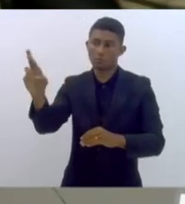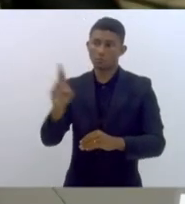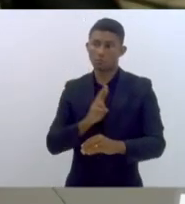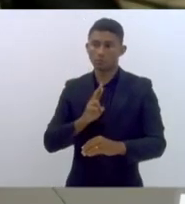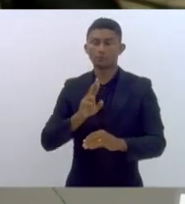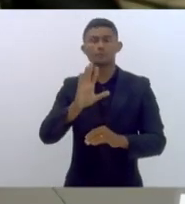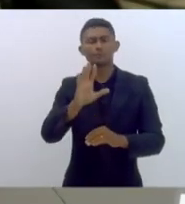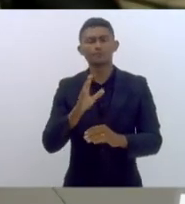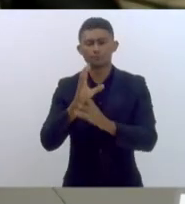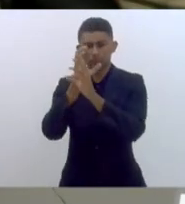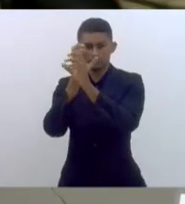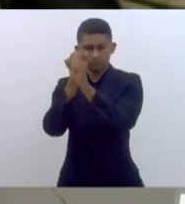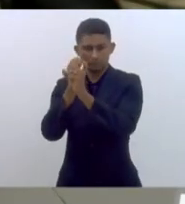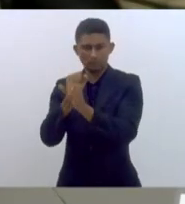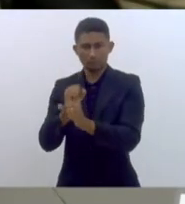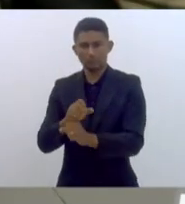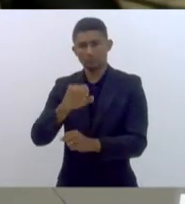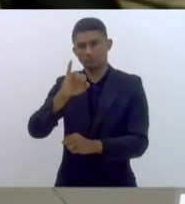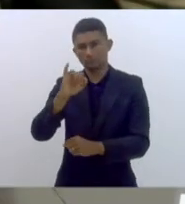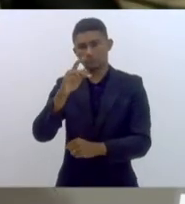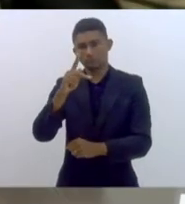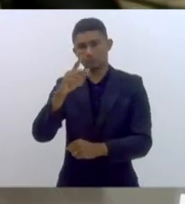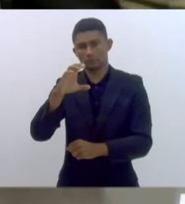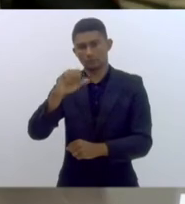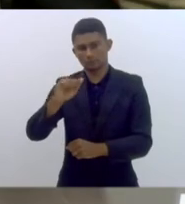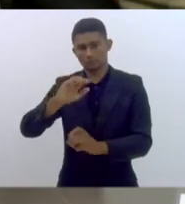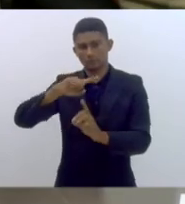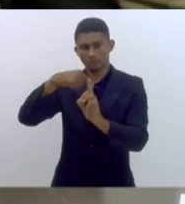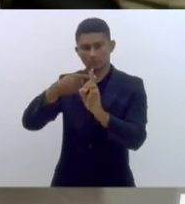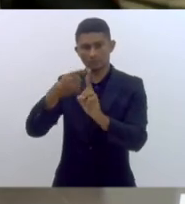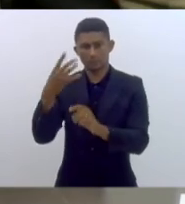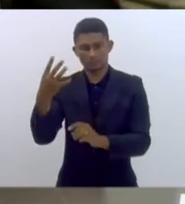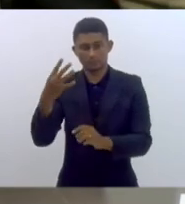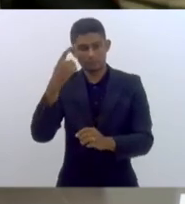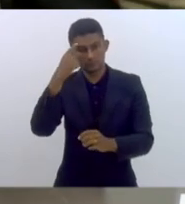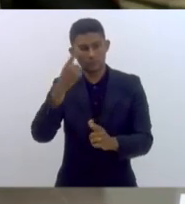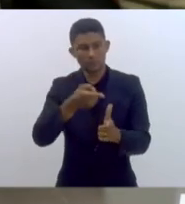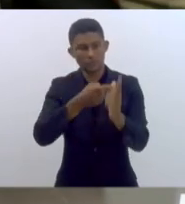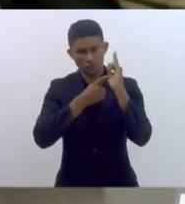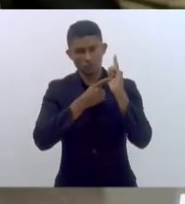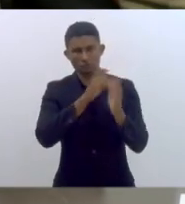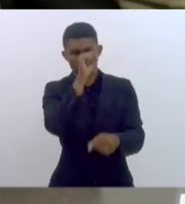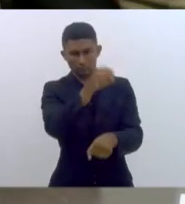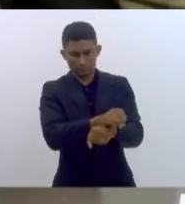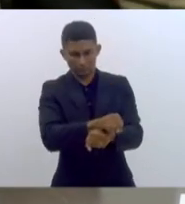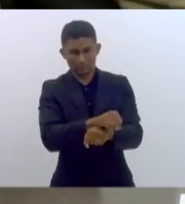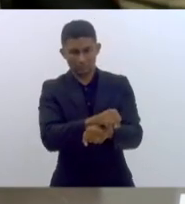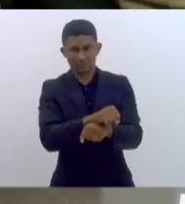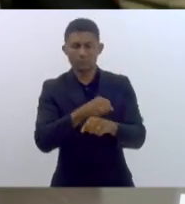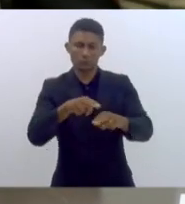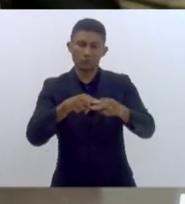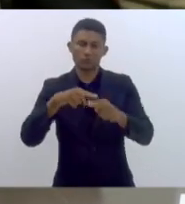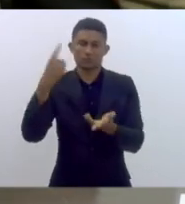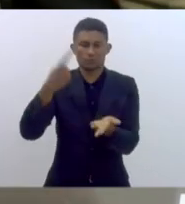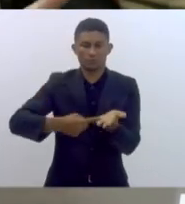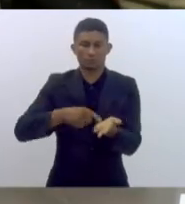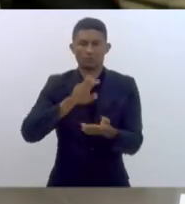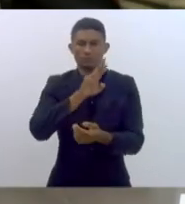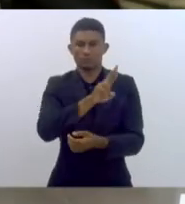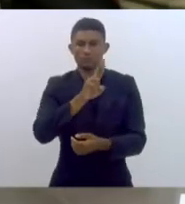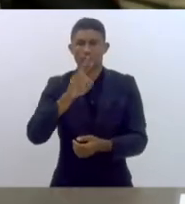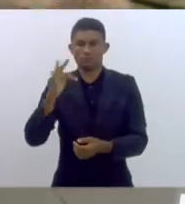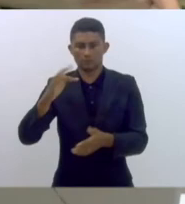Esse cálculo, né, do IPCA mais 4, das dívidas que ficaram suspensas a partir do primeiro regime. Ele também